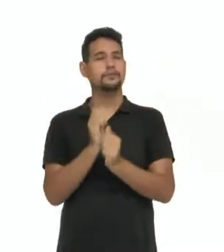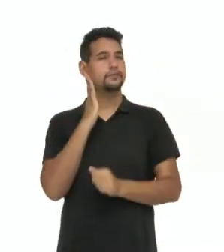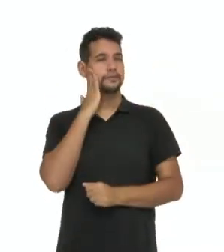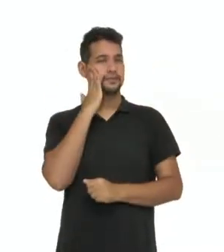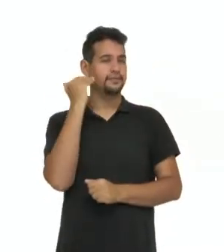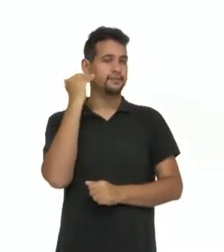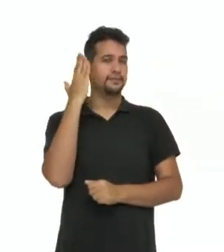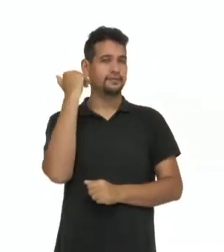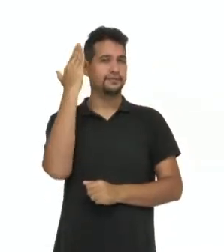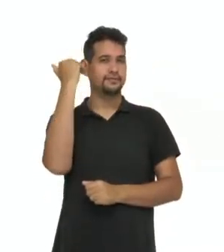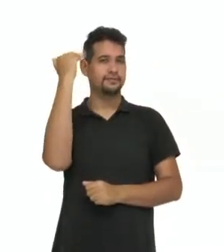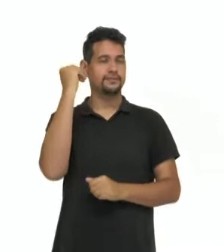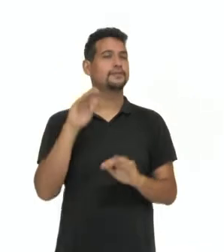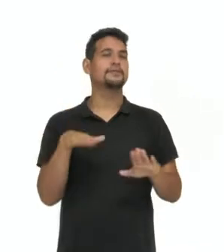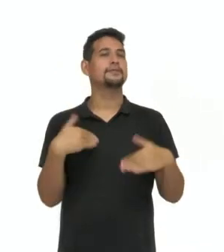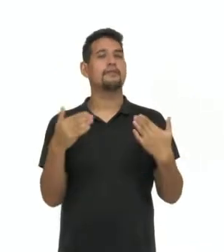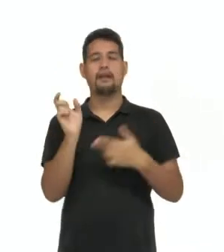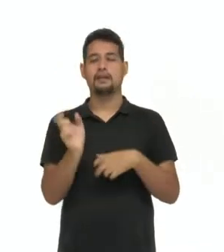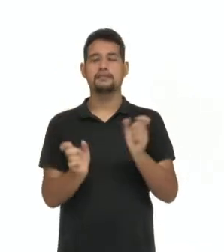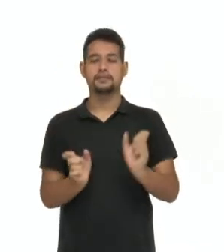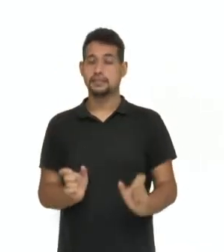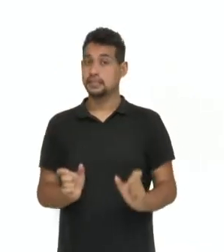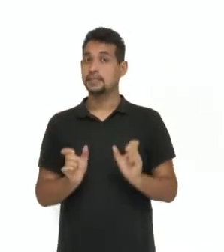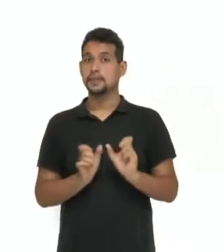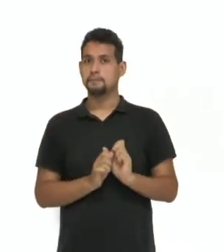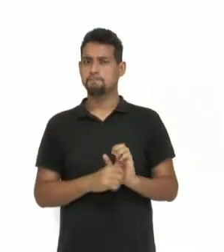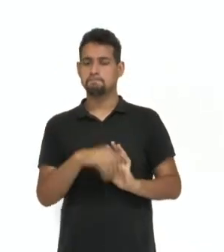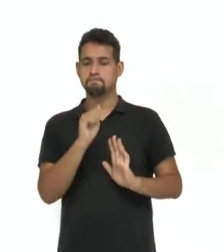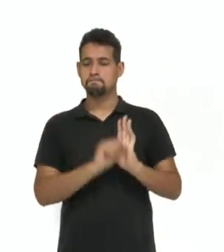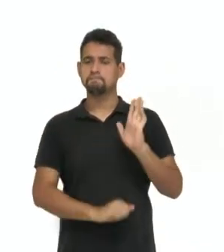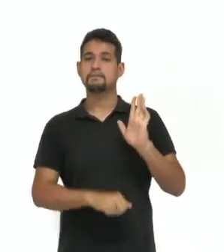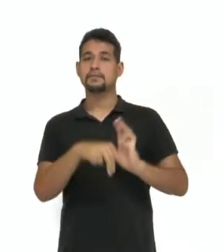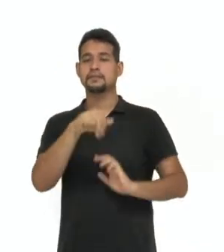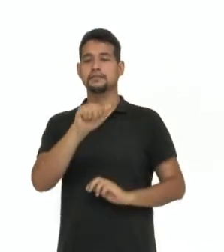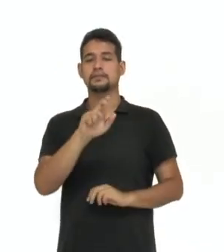suceso. Características. Texto narrativo,